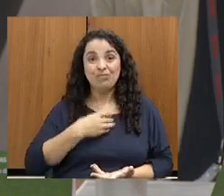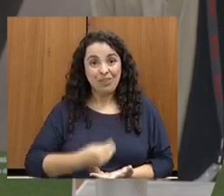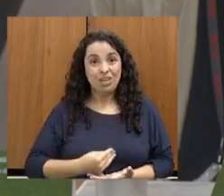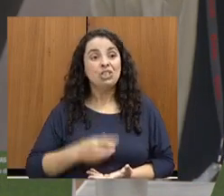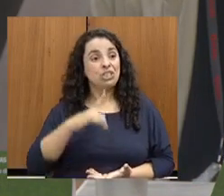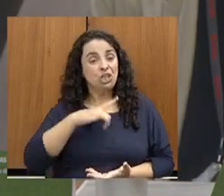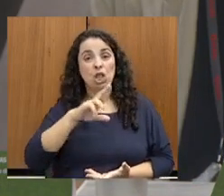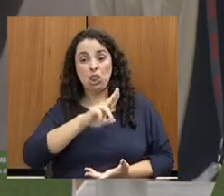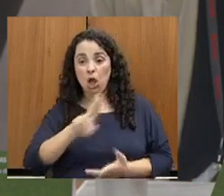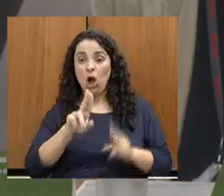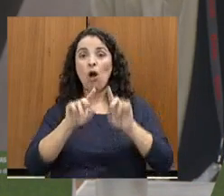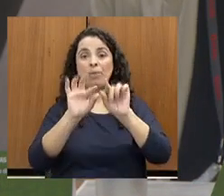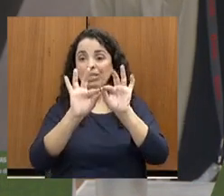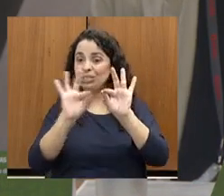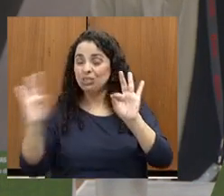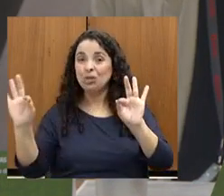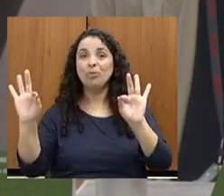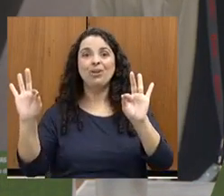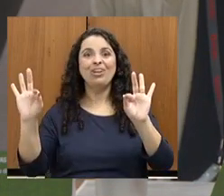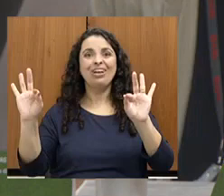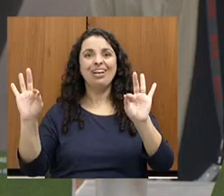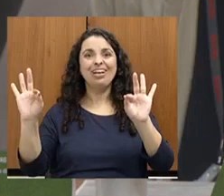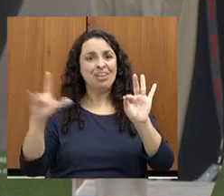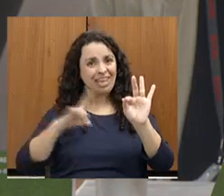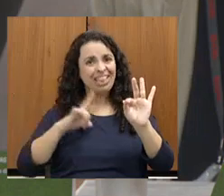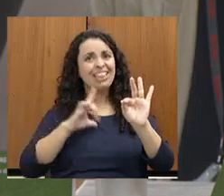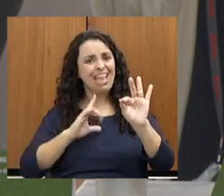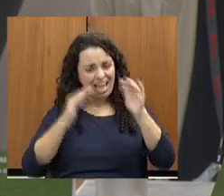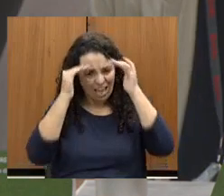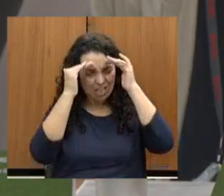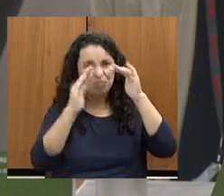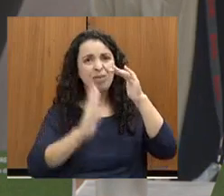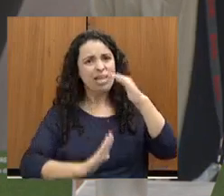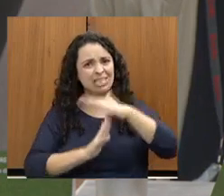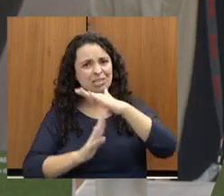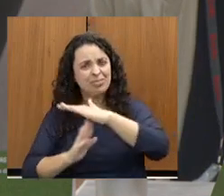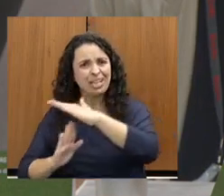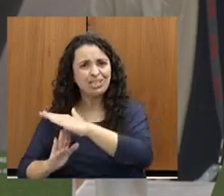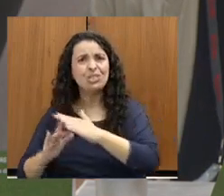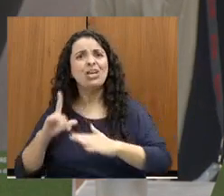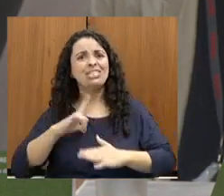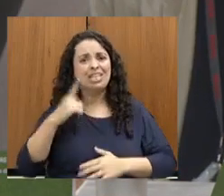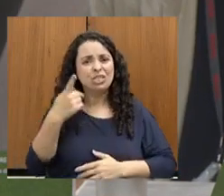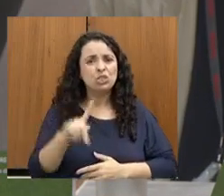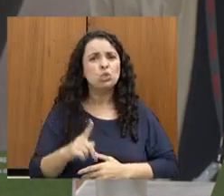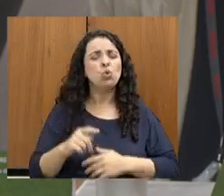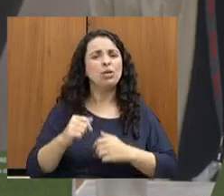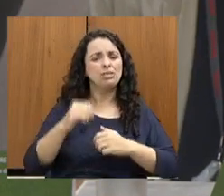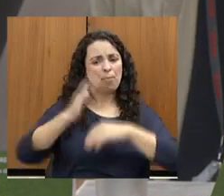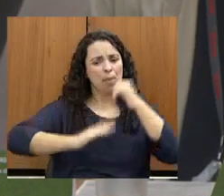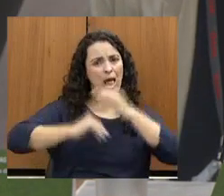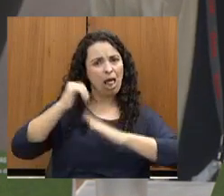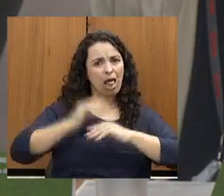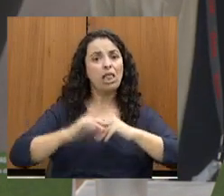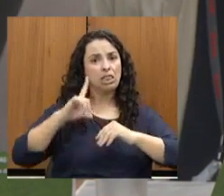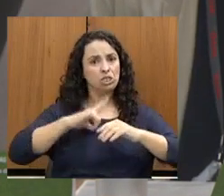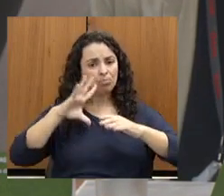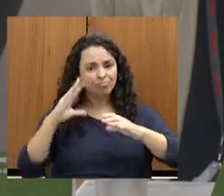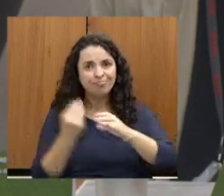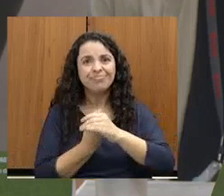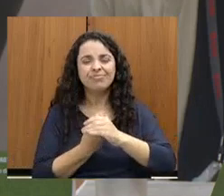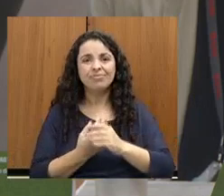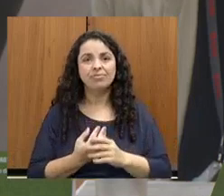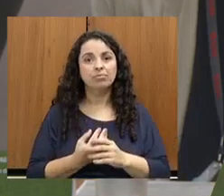respeitando suas limitações e agregando-se às suas aptidões. Então, é uma escola, entendo, que se